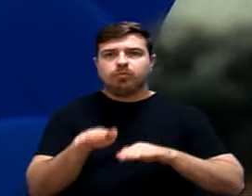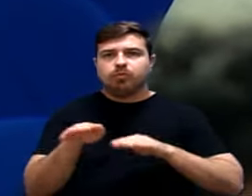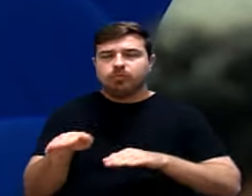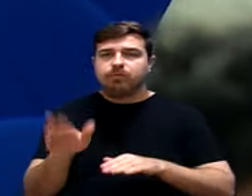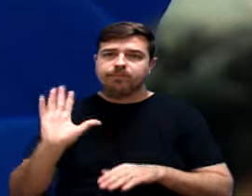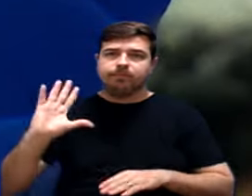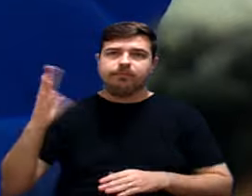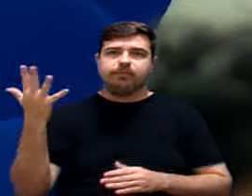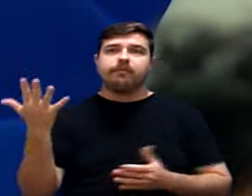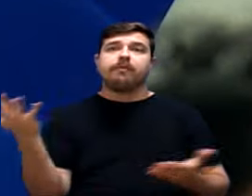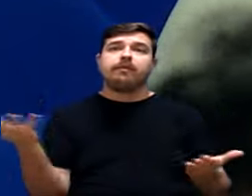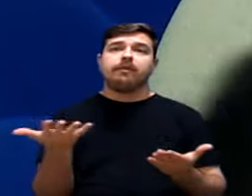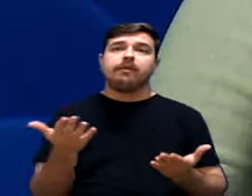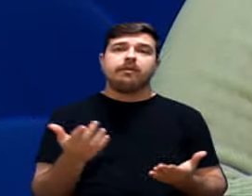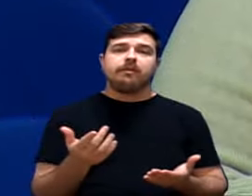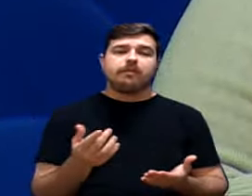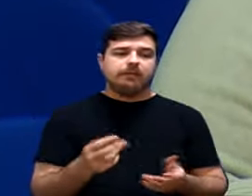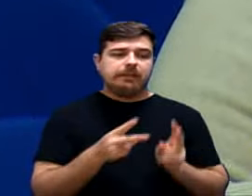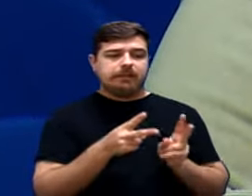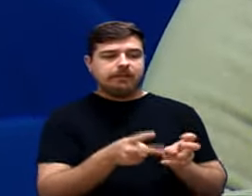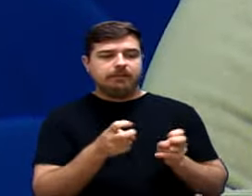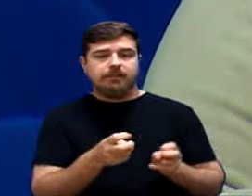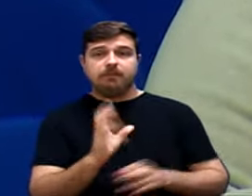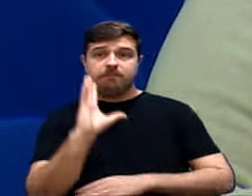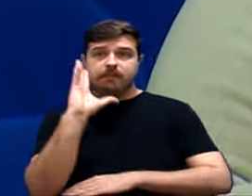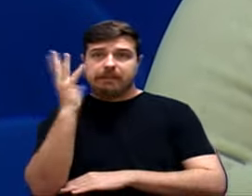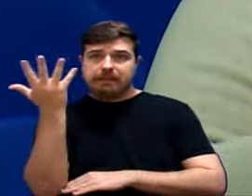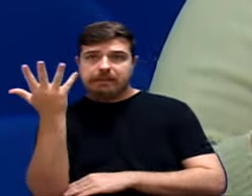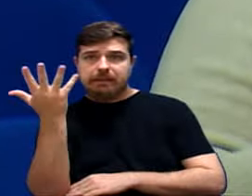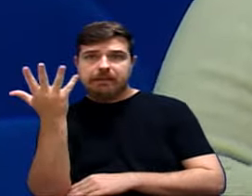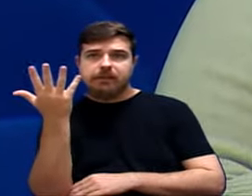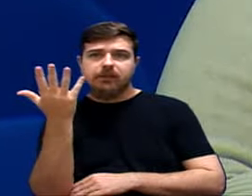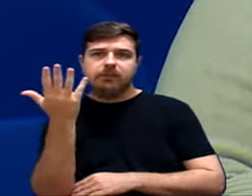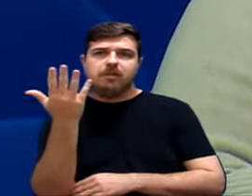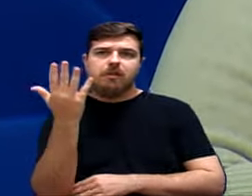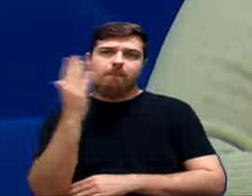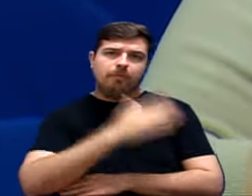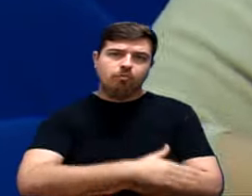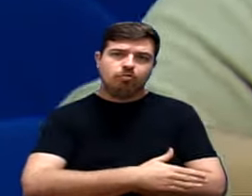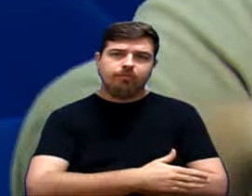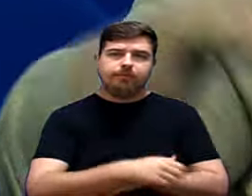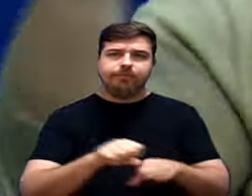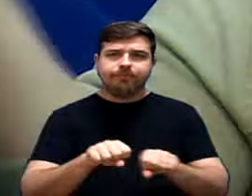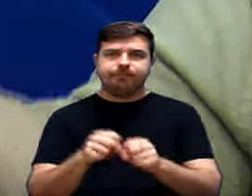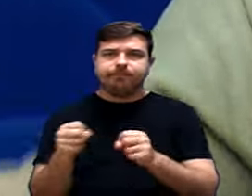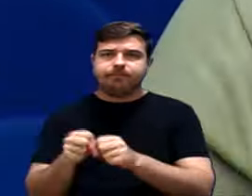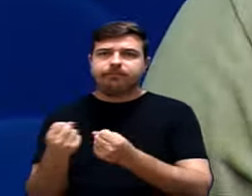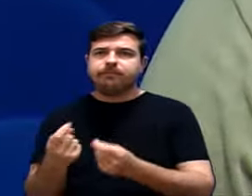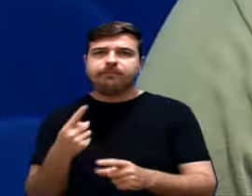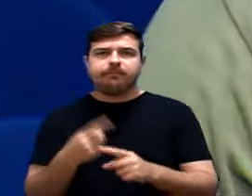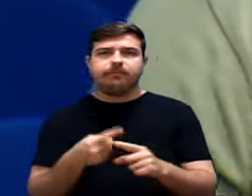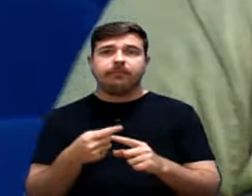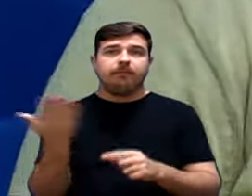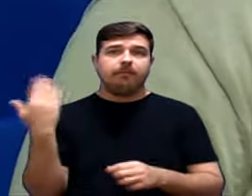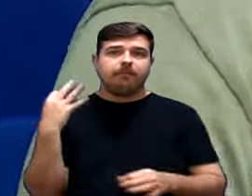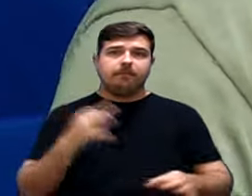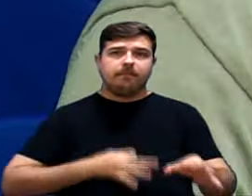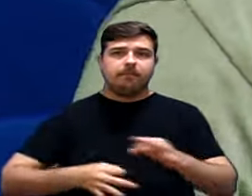agora vão se comprometer a área ambiental para resolver o problema de tráfego que foi cri por esse falta de